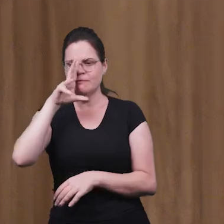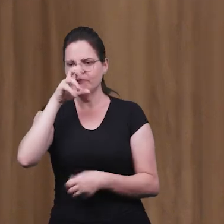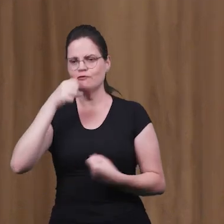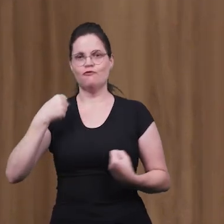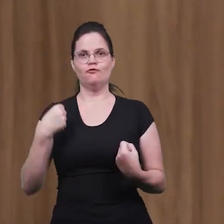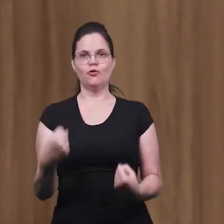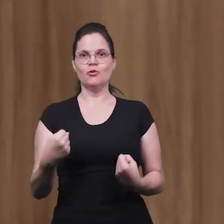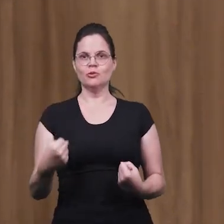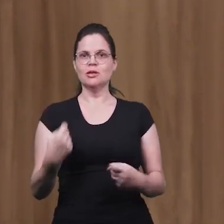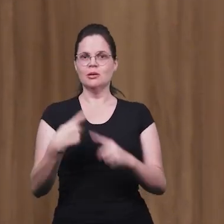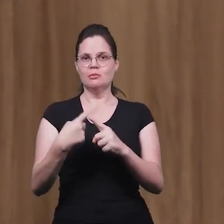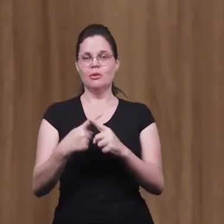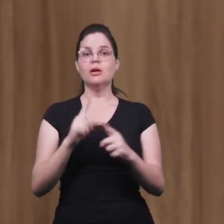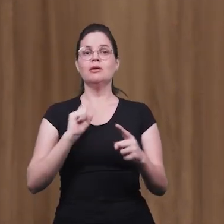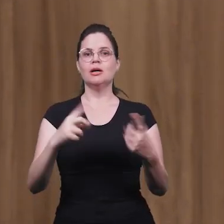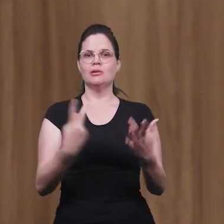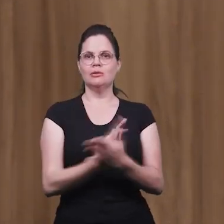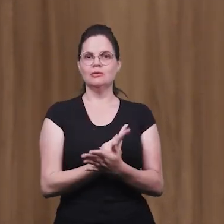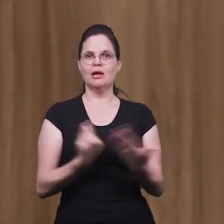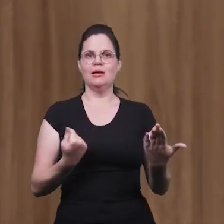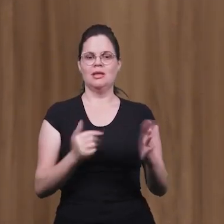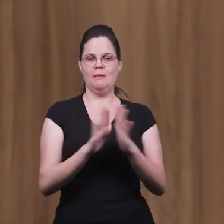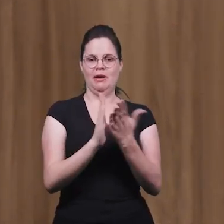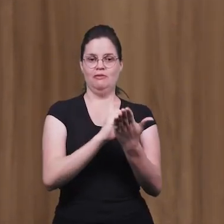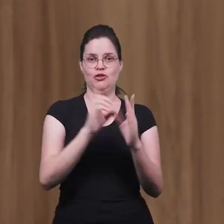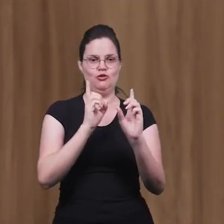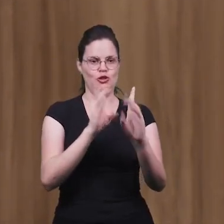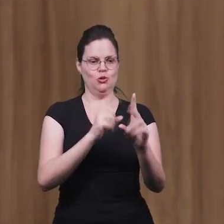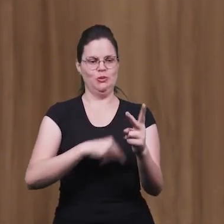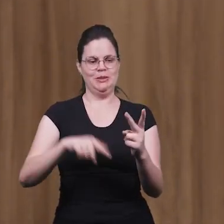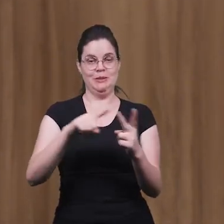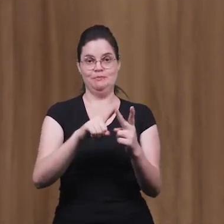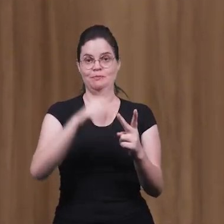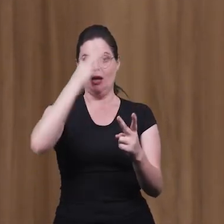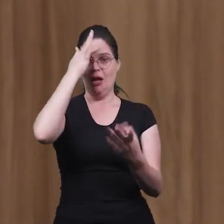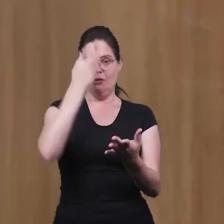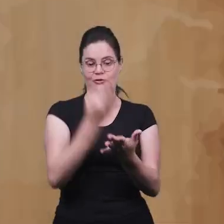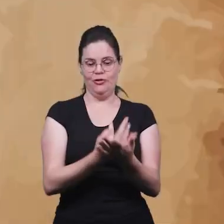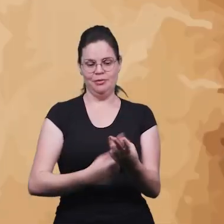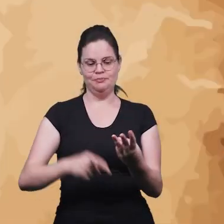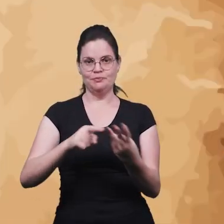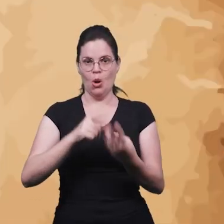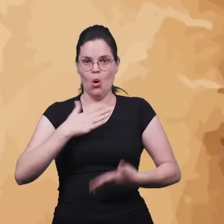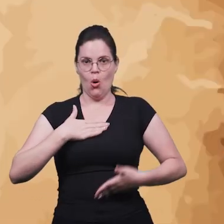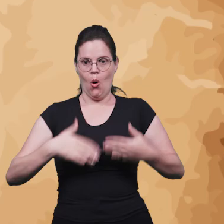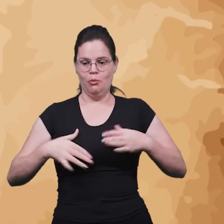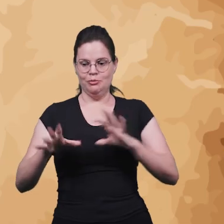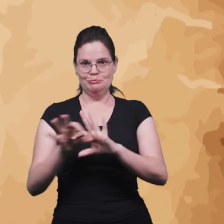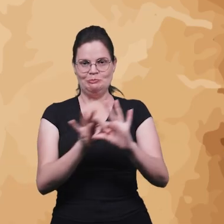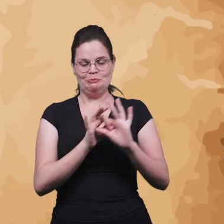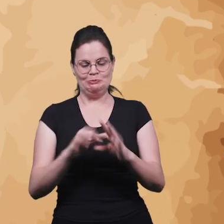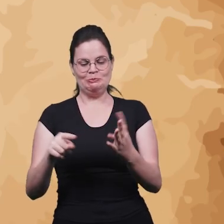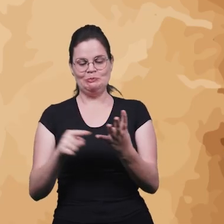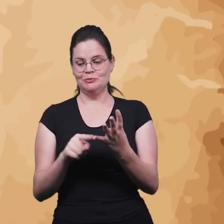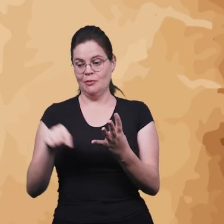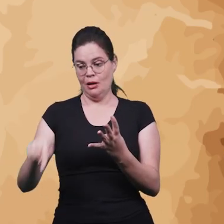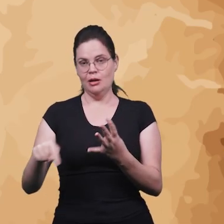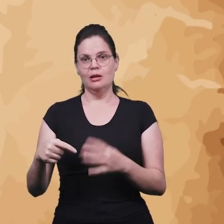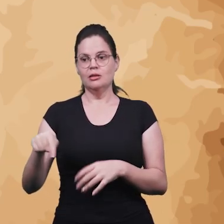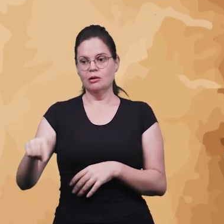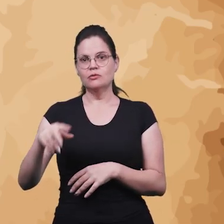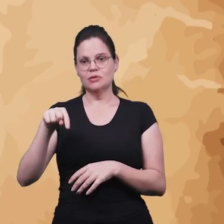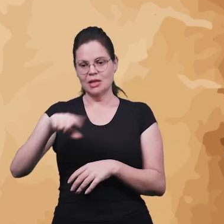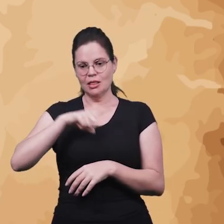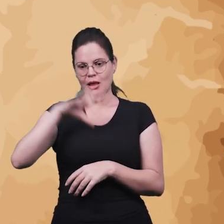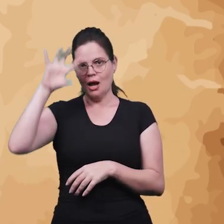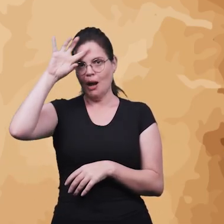fé. Então, ela tendo essa força, esse algo valioso, a palavra do Senhor, então, no verso 25, diz assim: mas o que tendes,